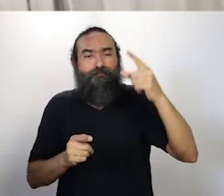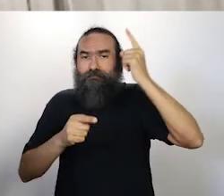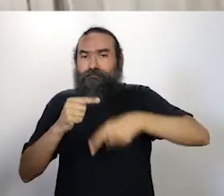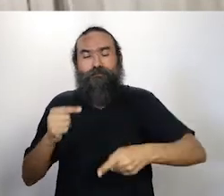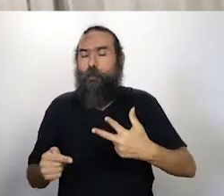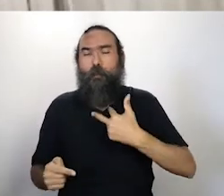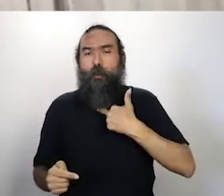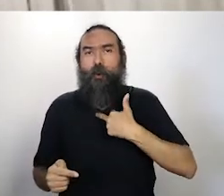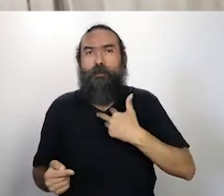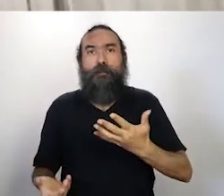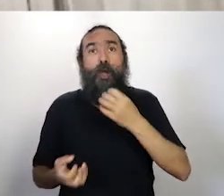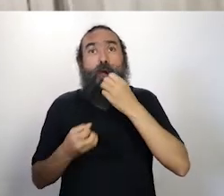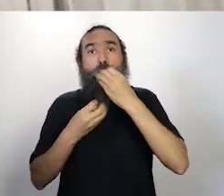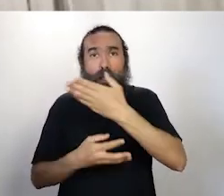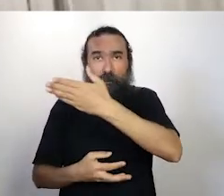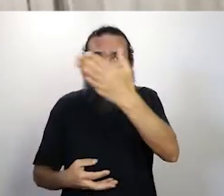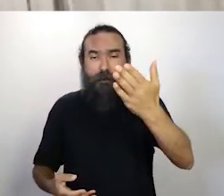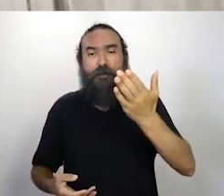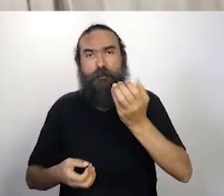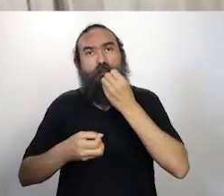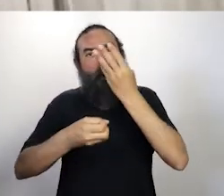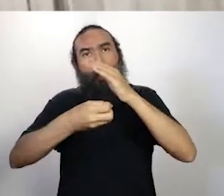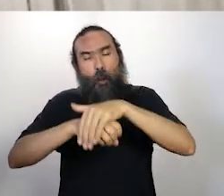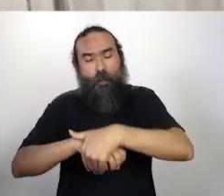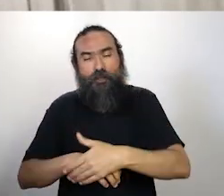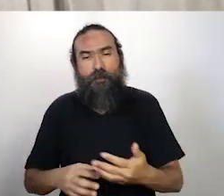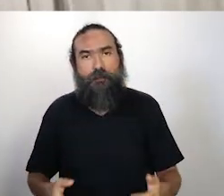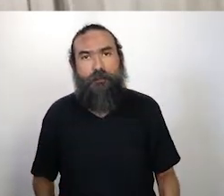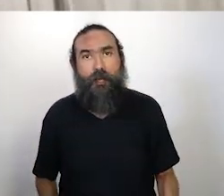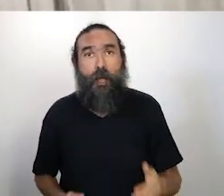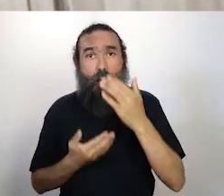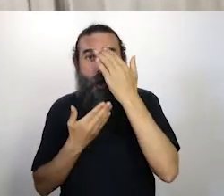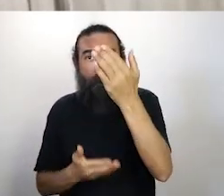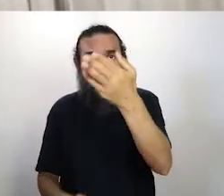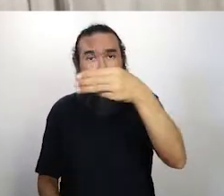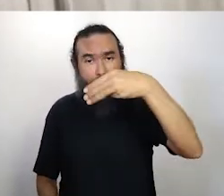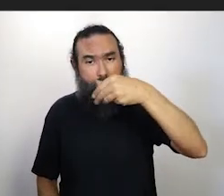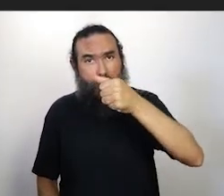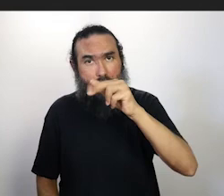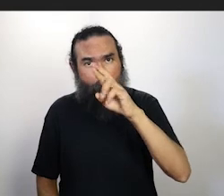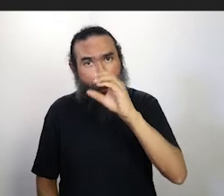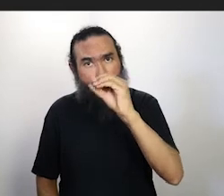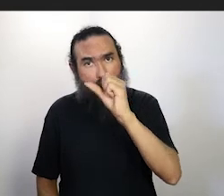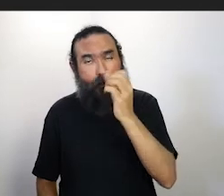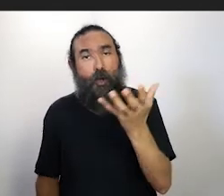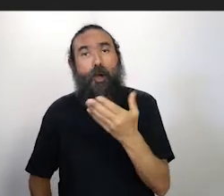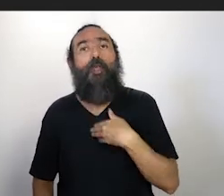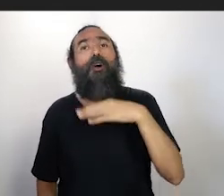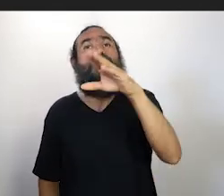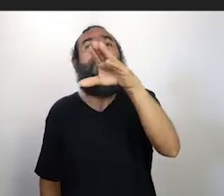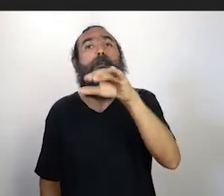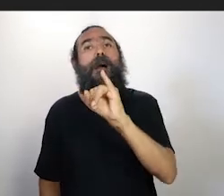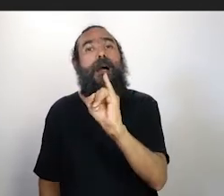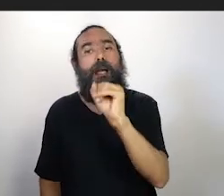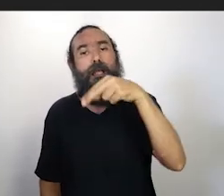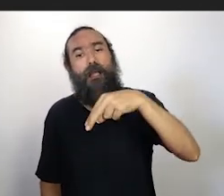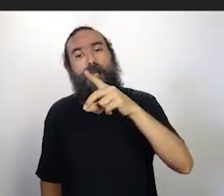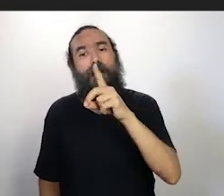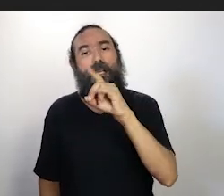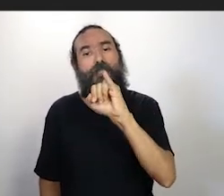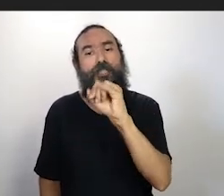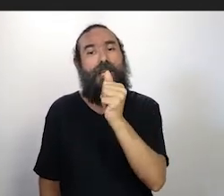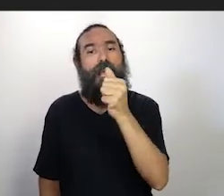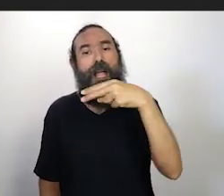jovens. Obrigado, pessoal. Boa noite. Muito bom estar aqui com vocês. Obrigado, Marcos. Indianara.